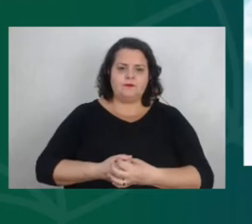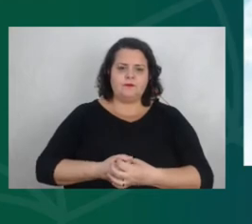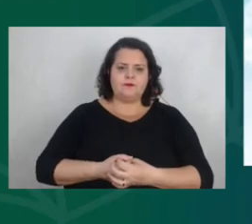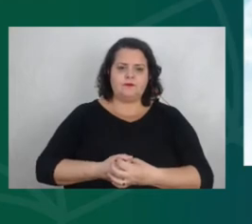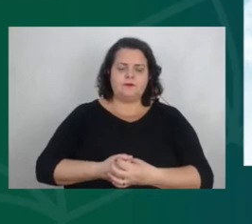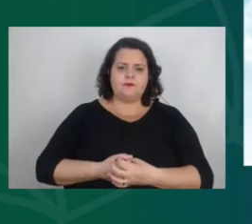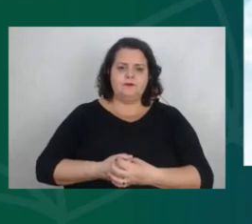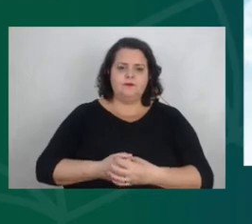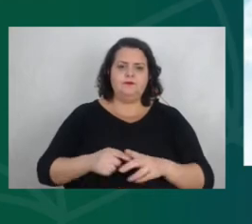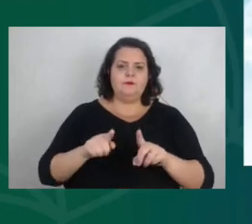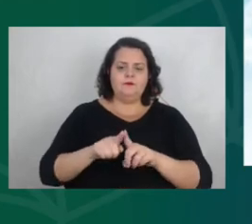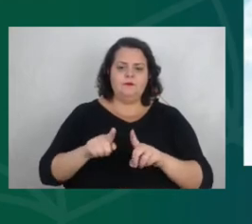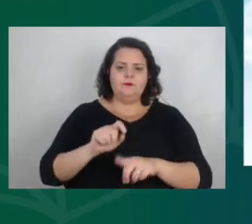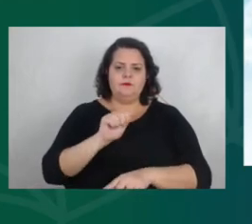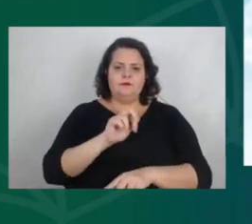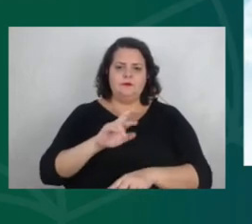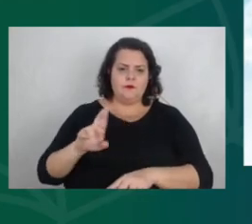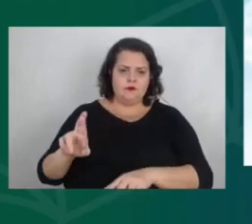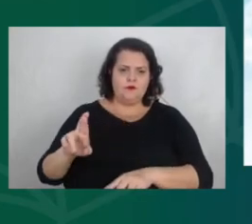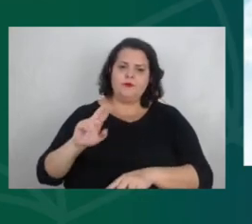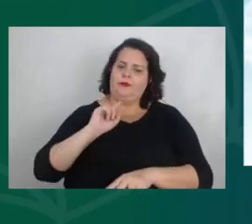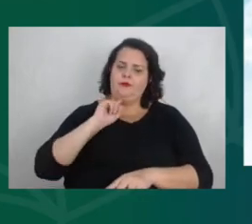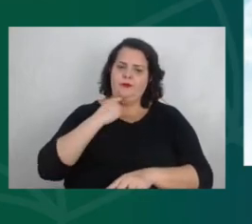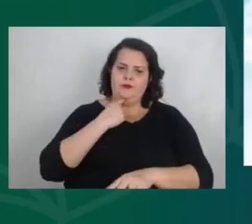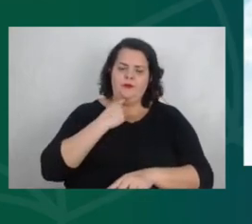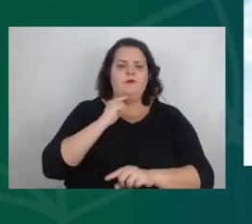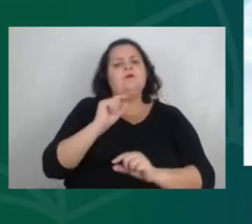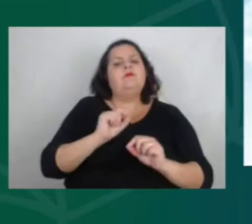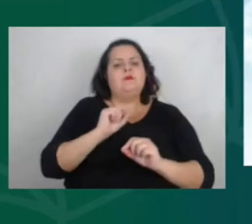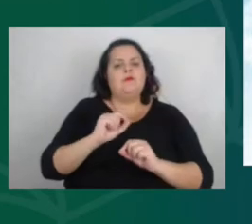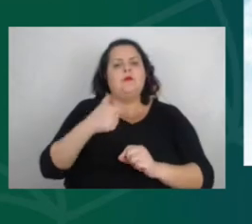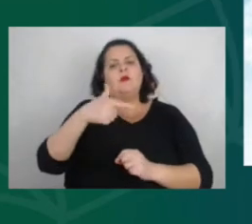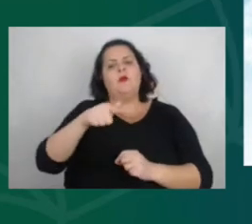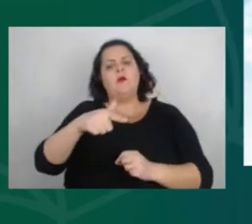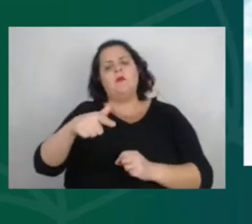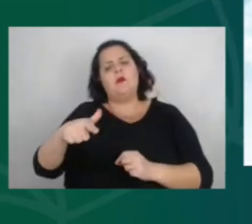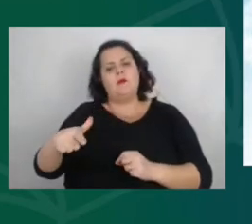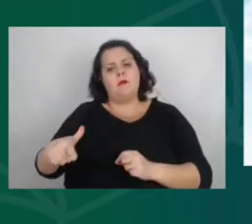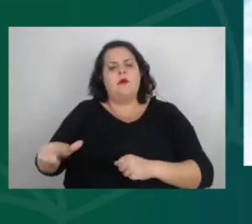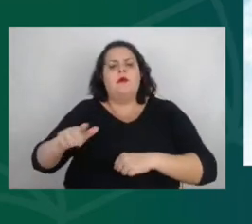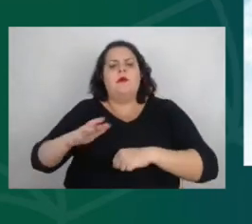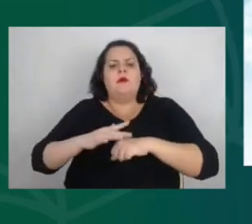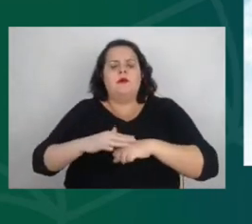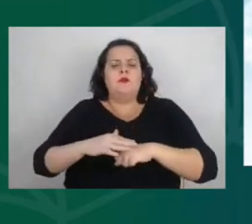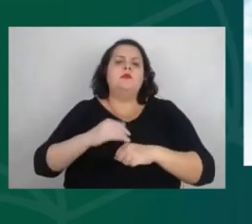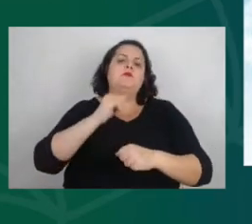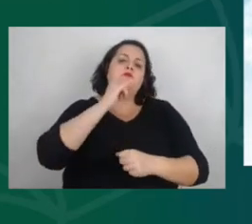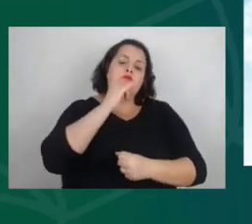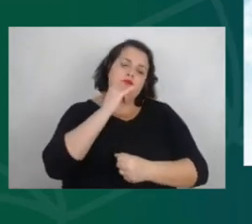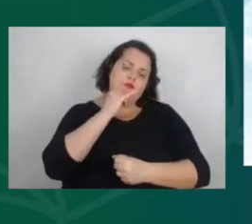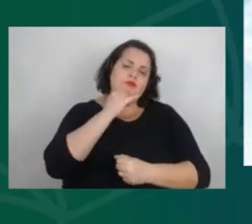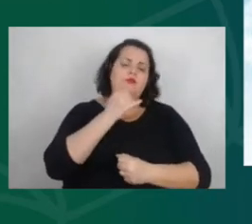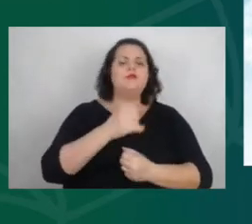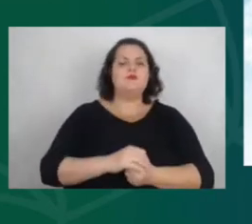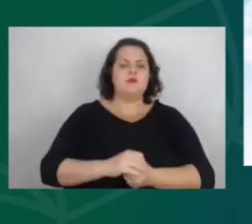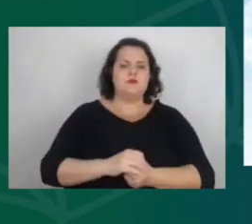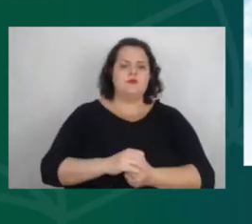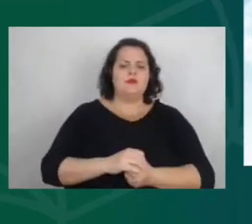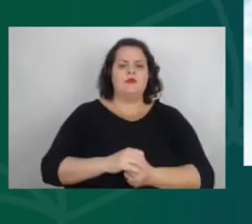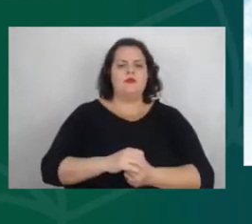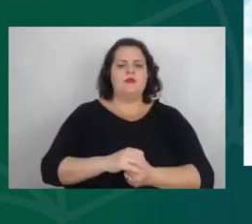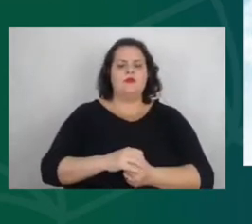pode também a poluição do ar causar outras doenças degenerativas, como, por exemplo, a doença